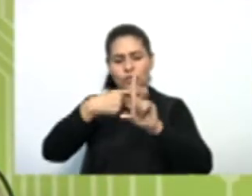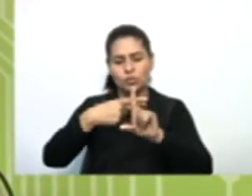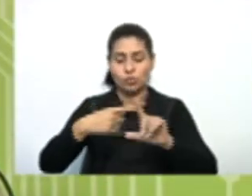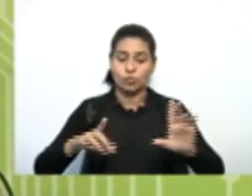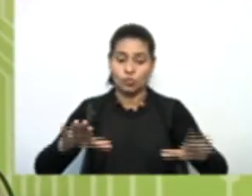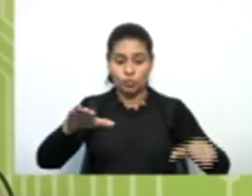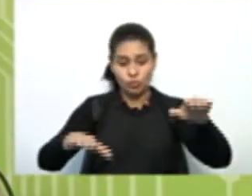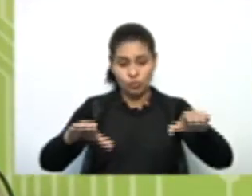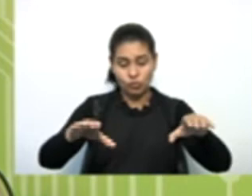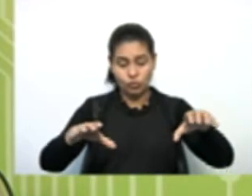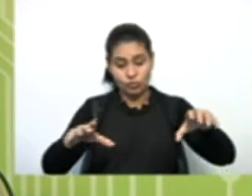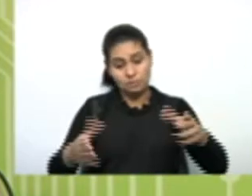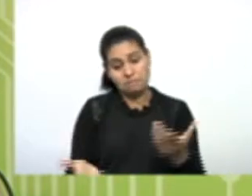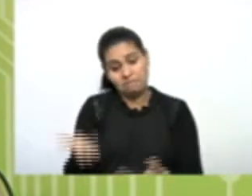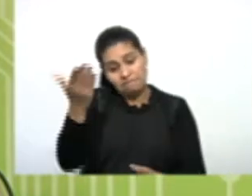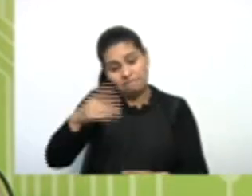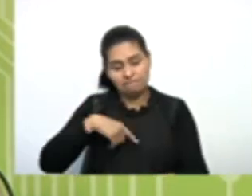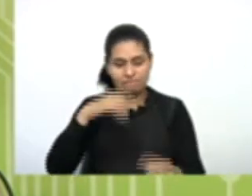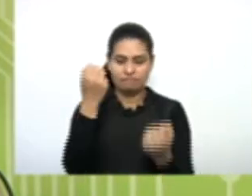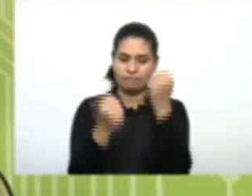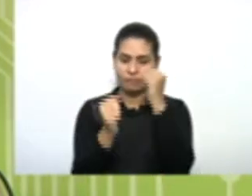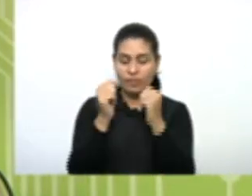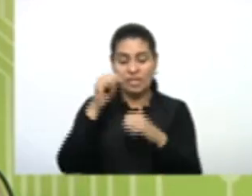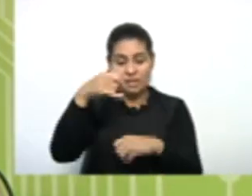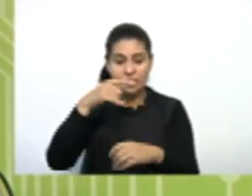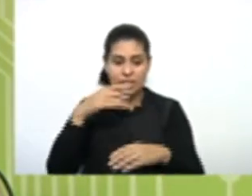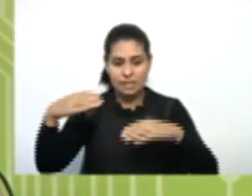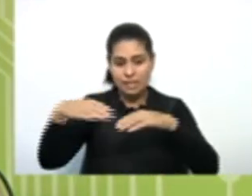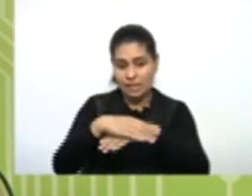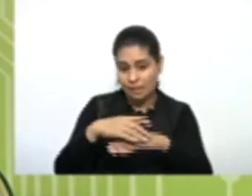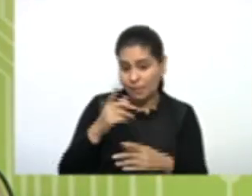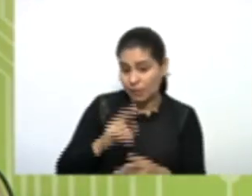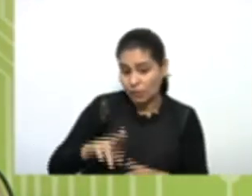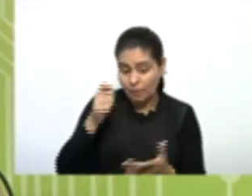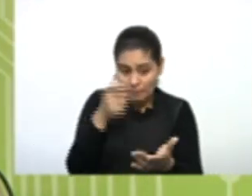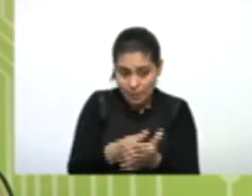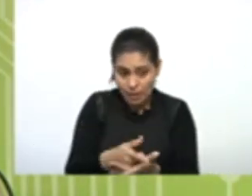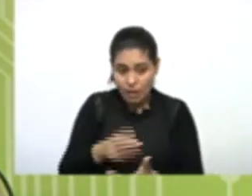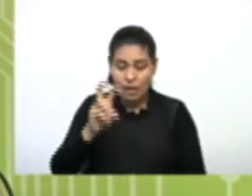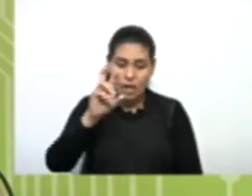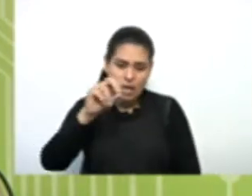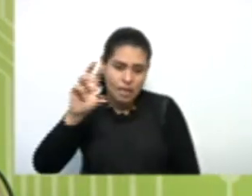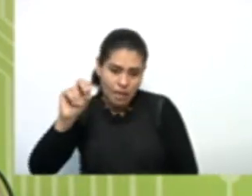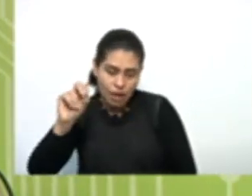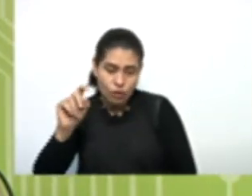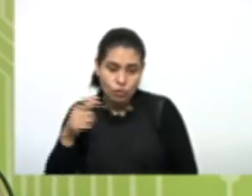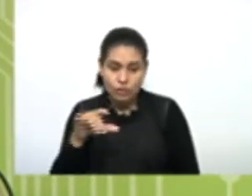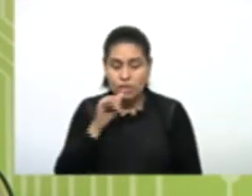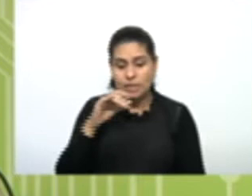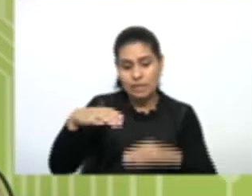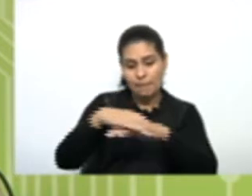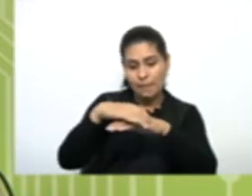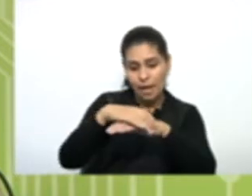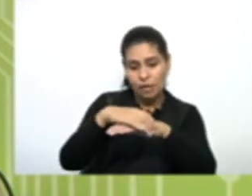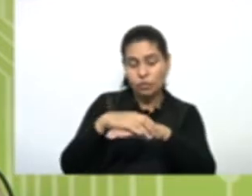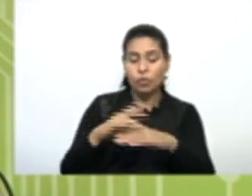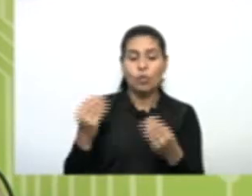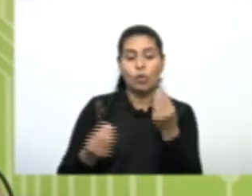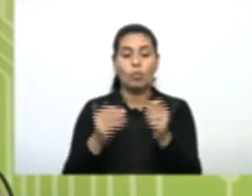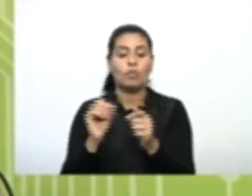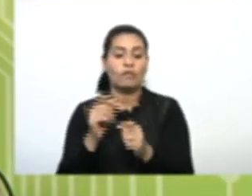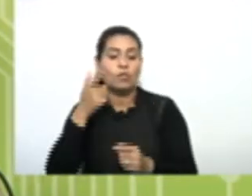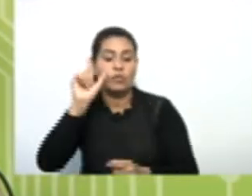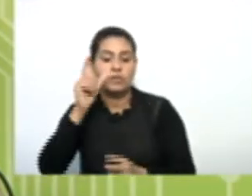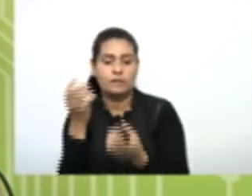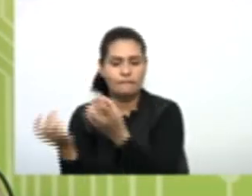custos oriundos de uma produção. Se eu produzo sapatos e eu estou gastando R$500 para fazer uma produção de um lote de sapatos, se eu